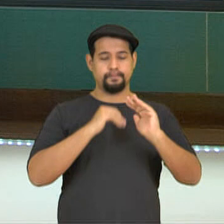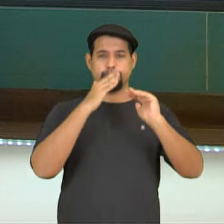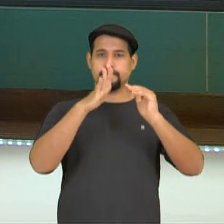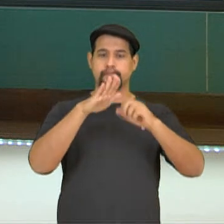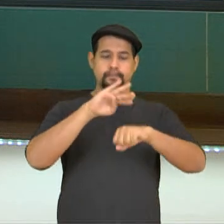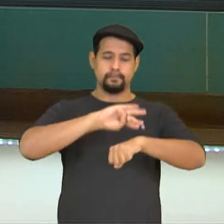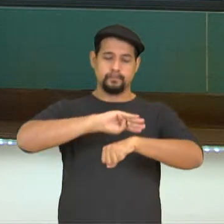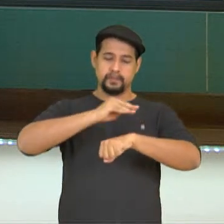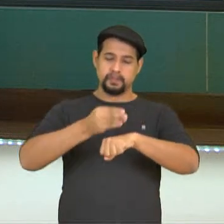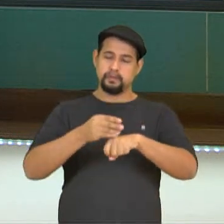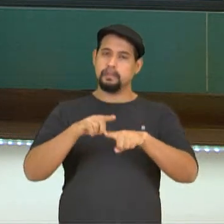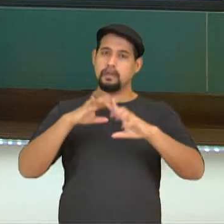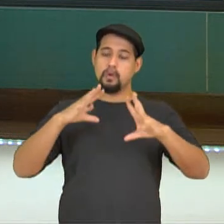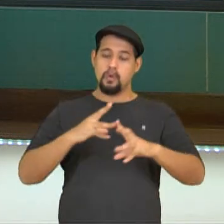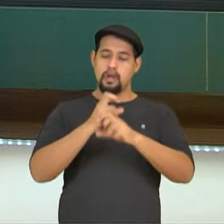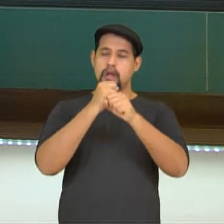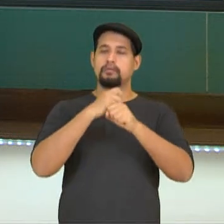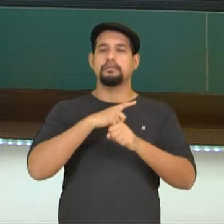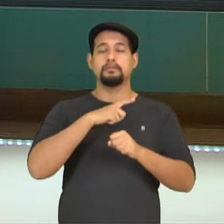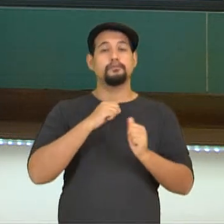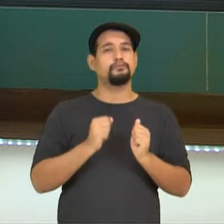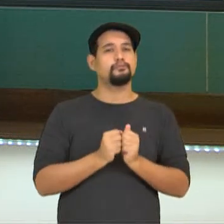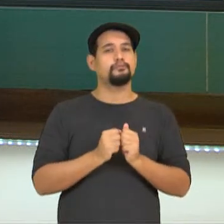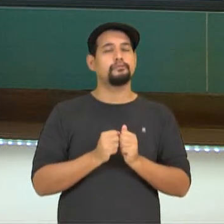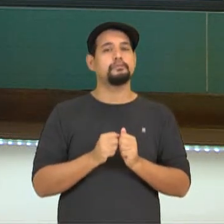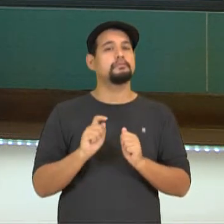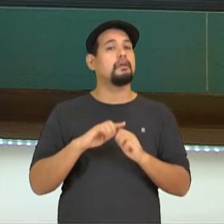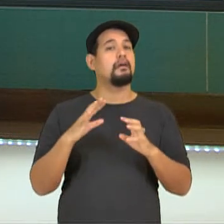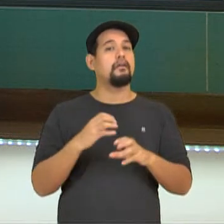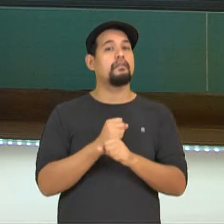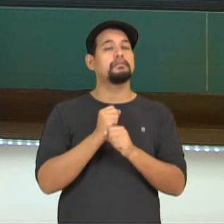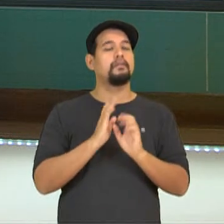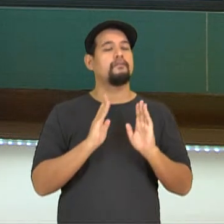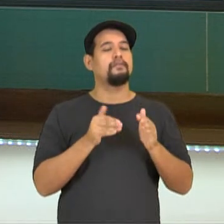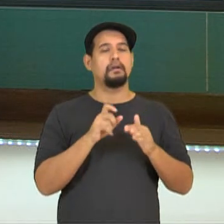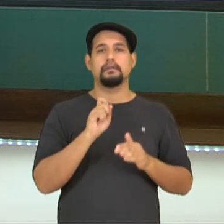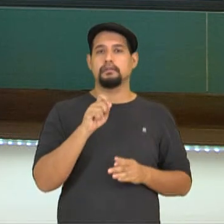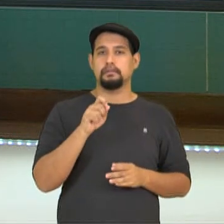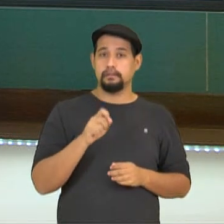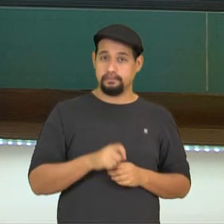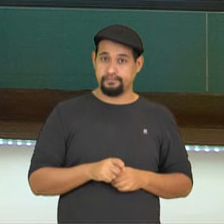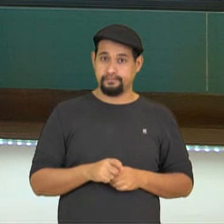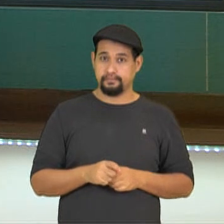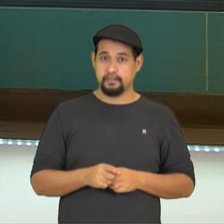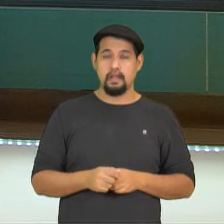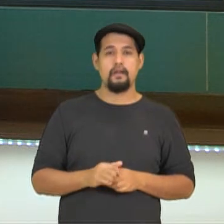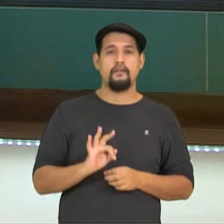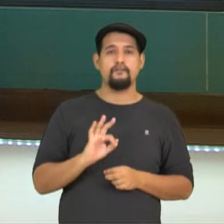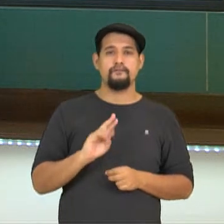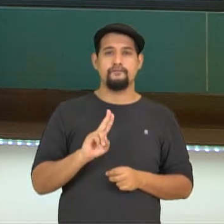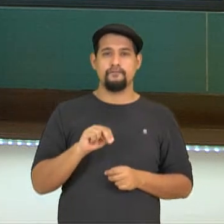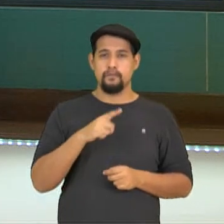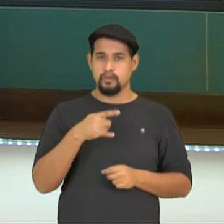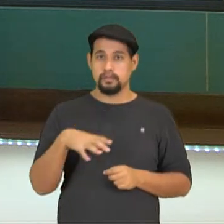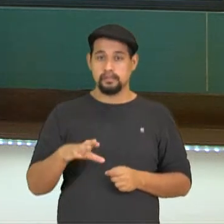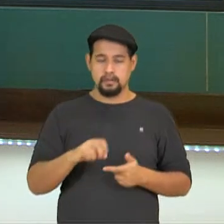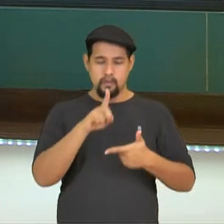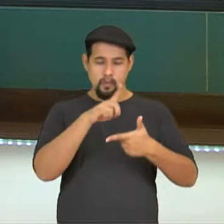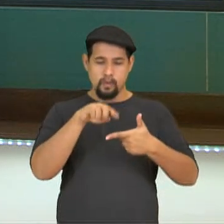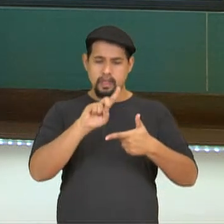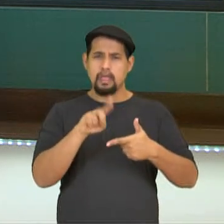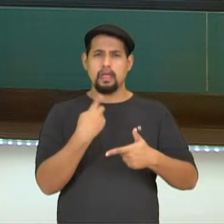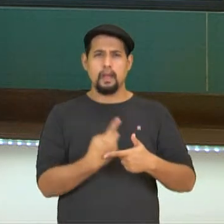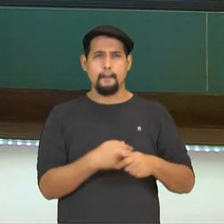estufa, o cálculo que está por trás de tudo isso são os cálculos voltados aí à função quadrática. Então é muito importante